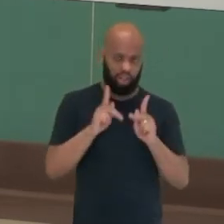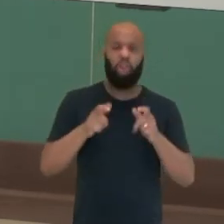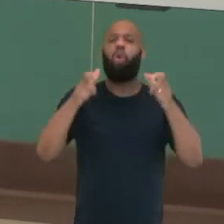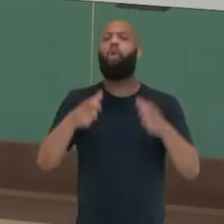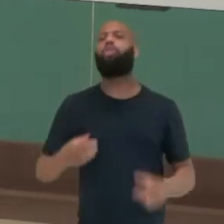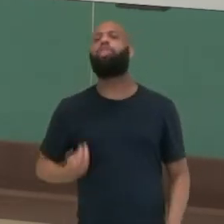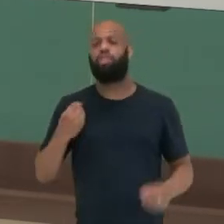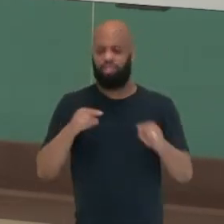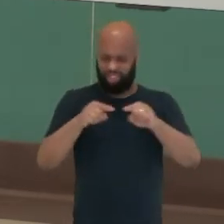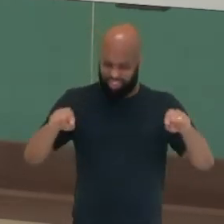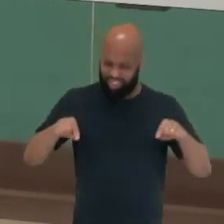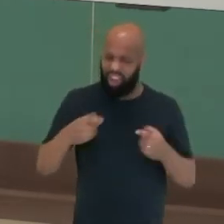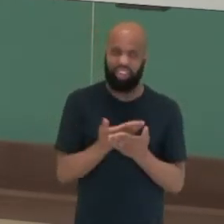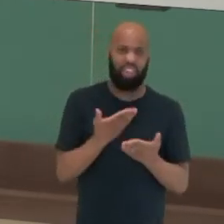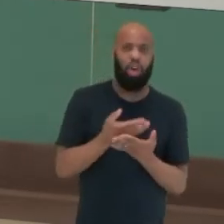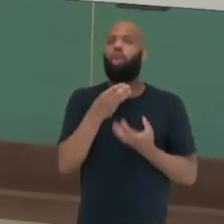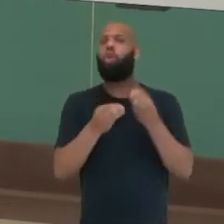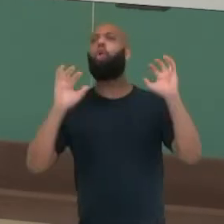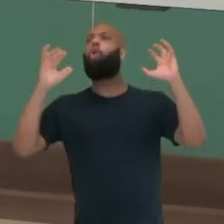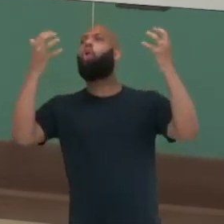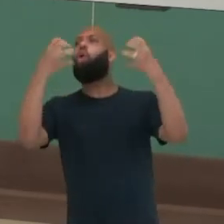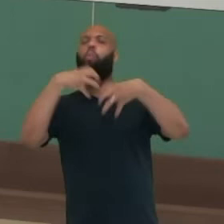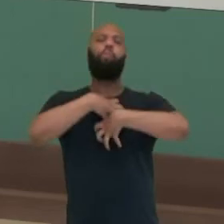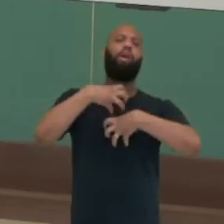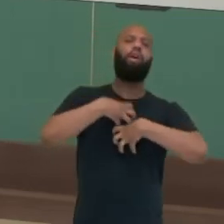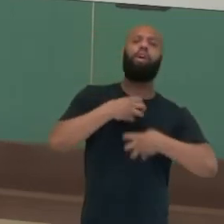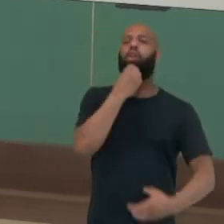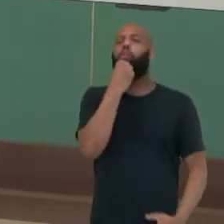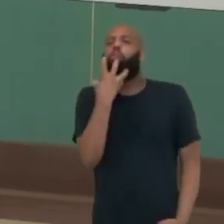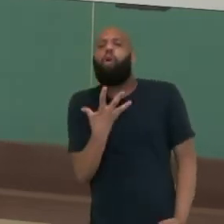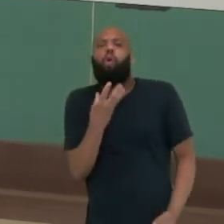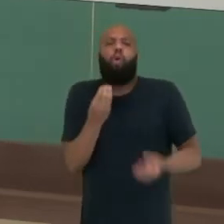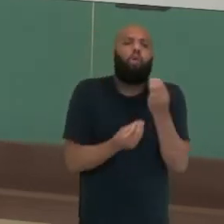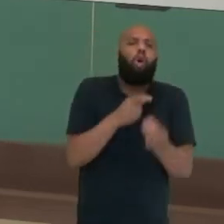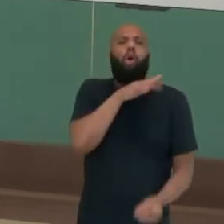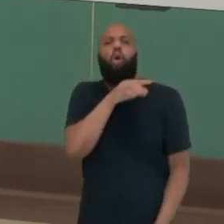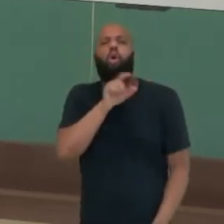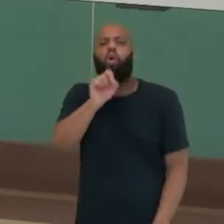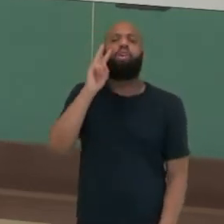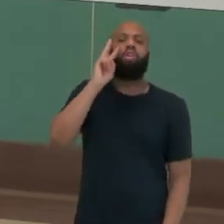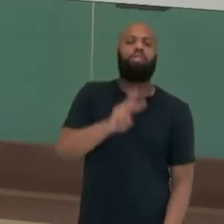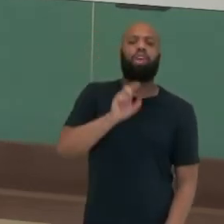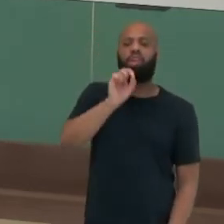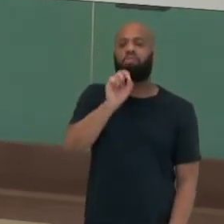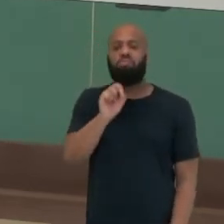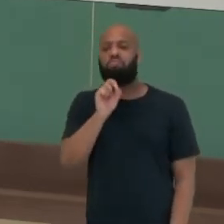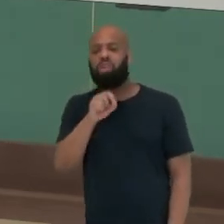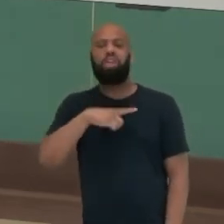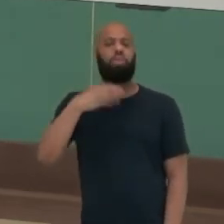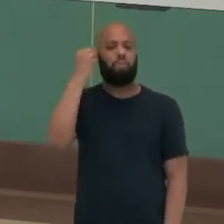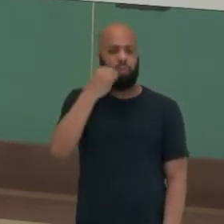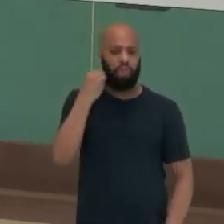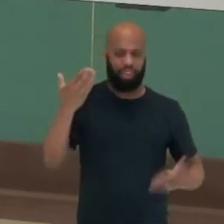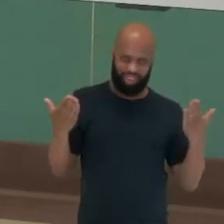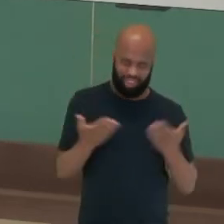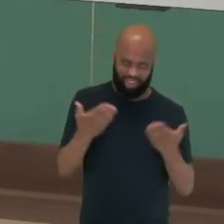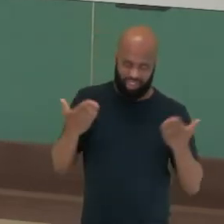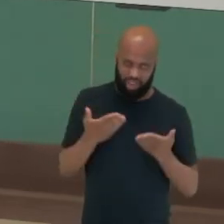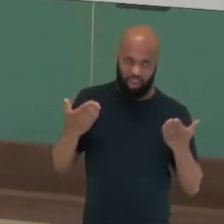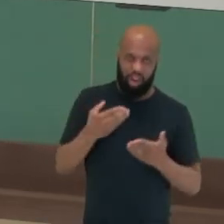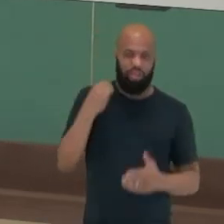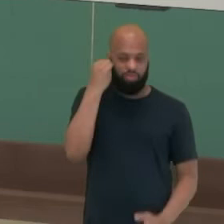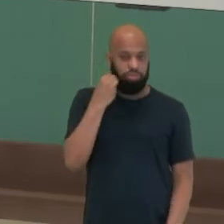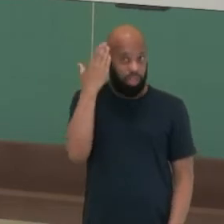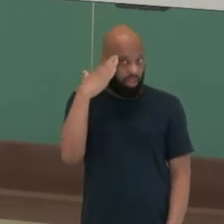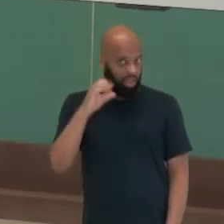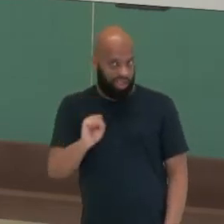o clima aí, o que você está sentindo, está agradável, não está? O que você está vendo, o que você está experimentando